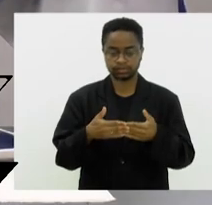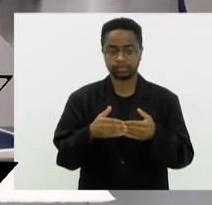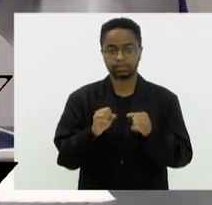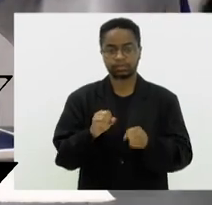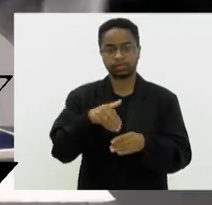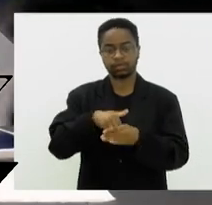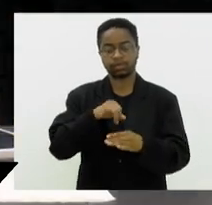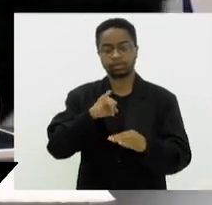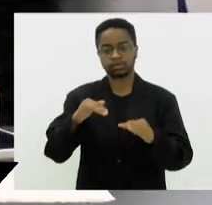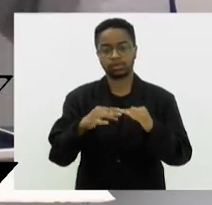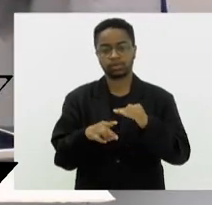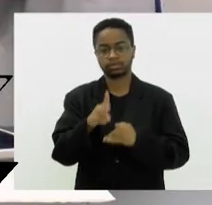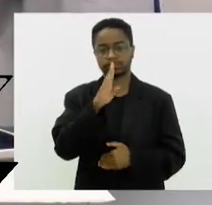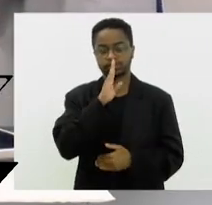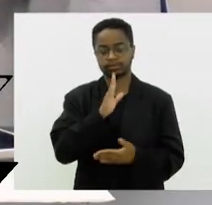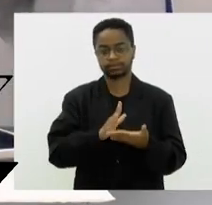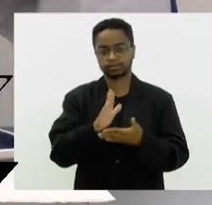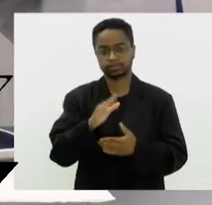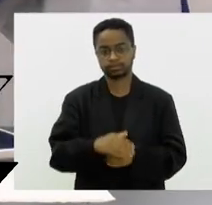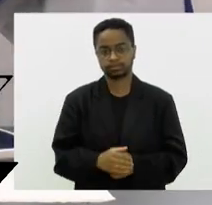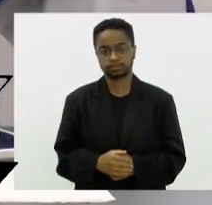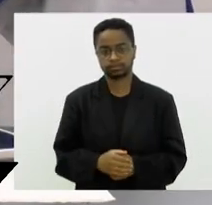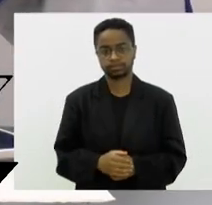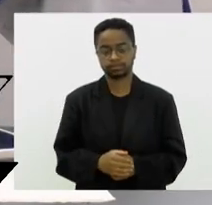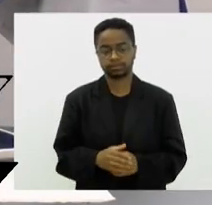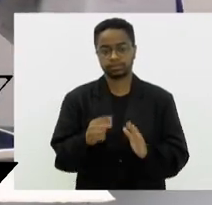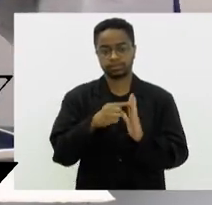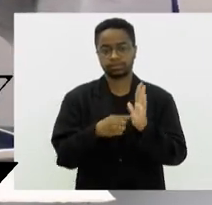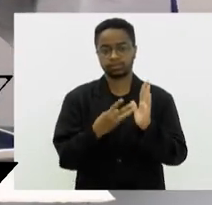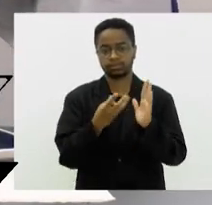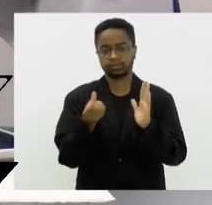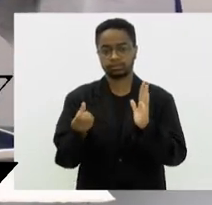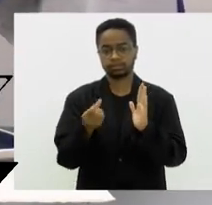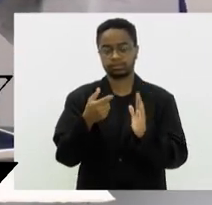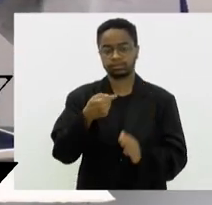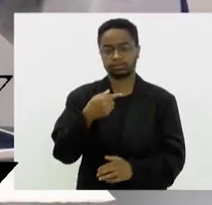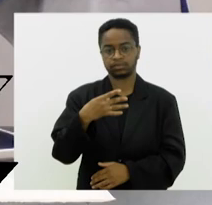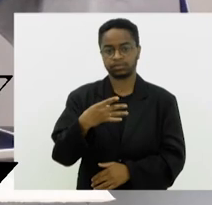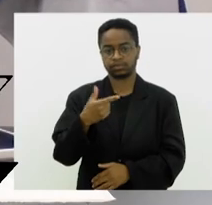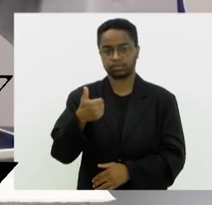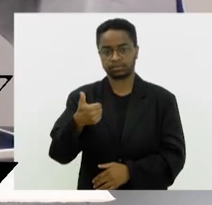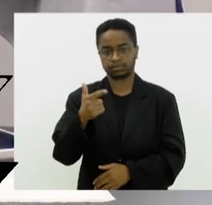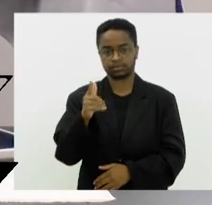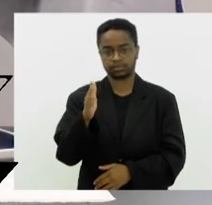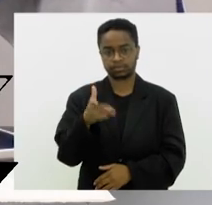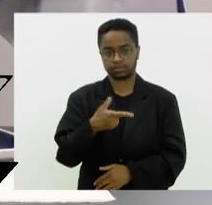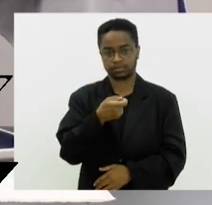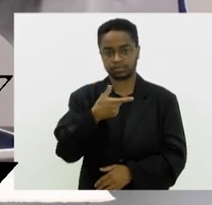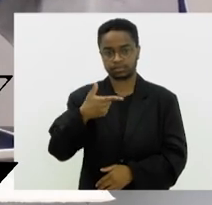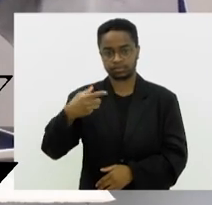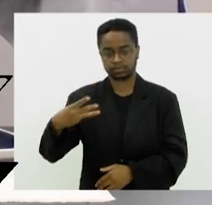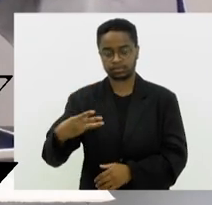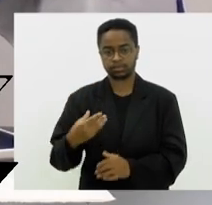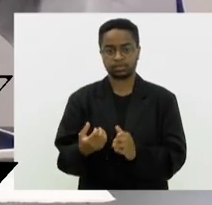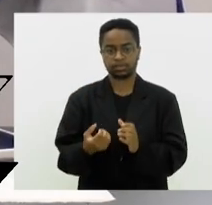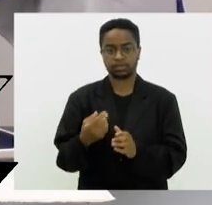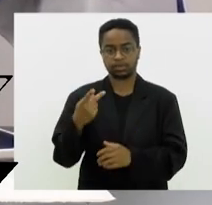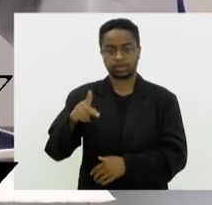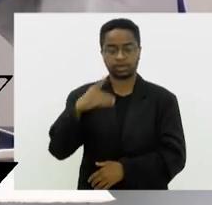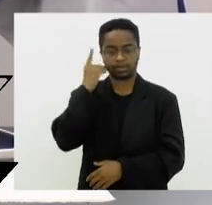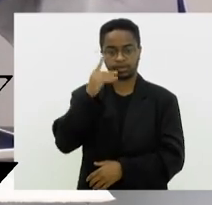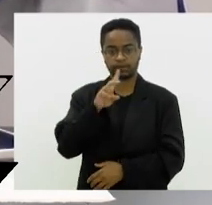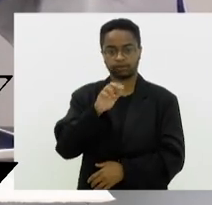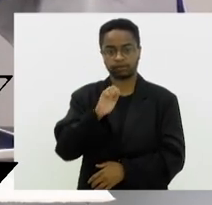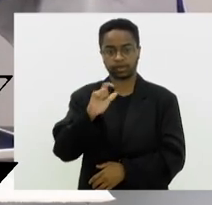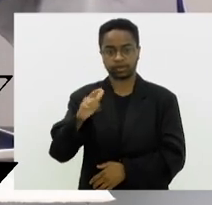votação. Os senhores que aprovam, permaneçam como estão, aprovado. 36 da pauta, PL 741 de 23, de autoria do deputado Valdeci da Saúde,